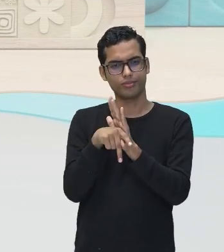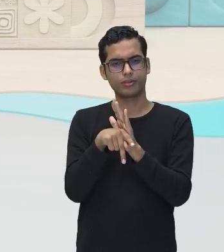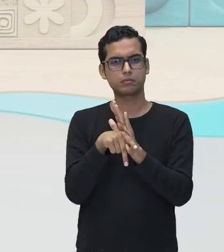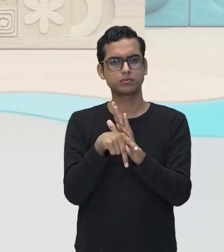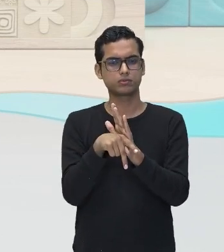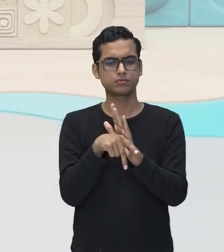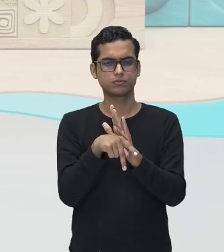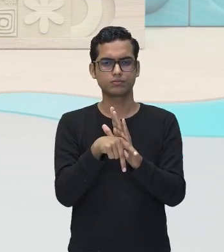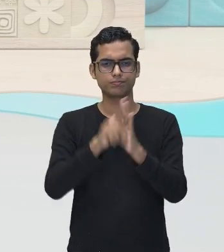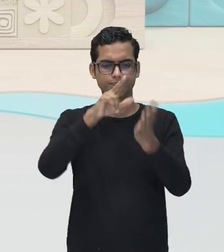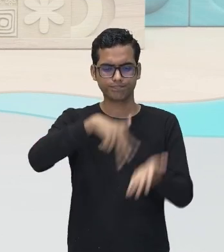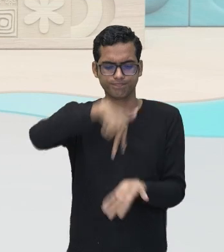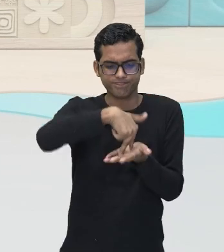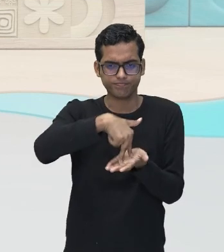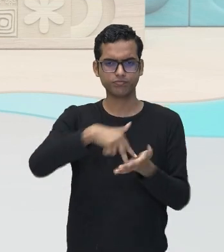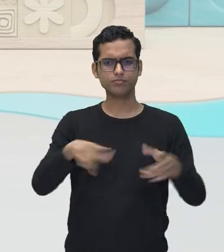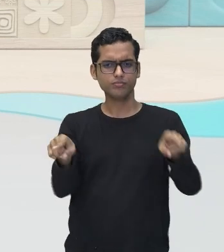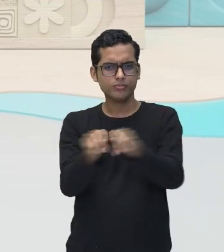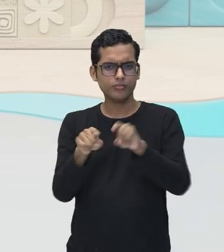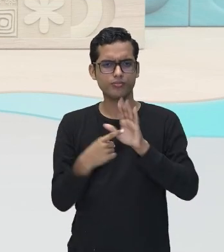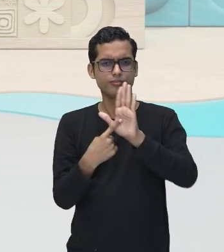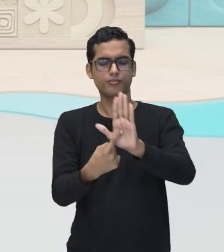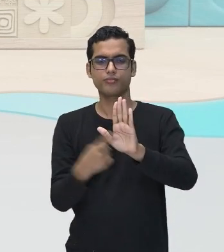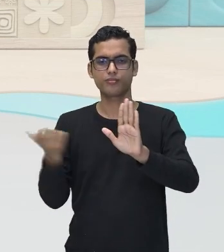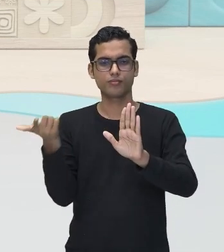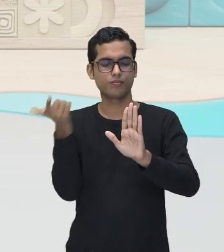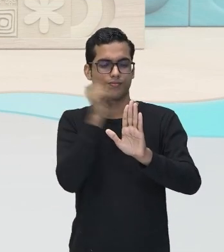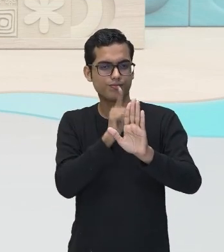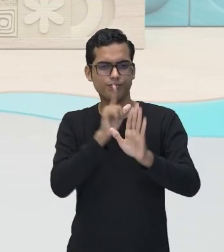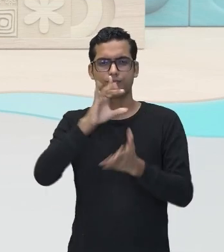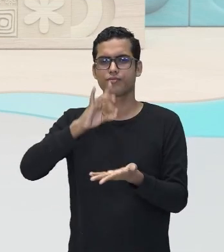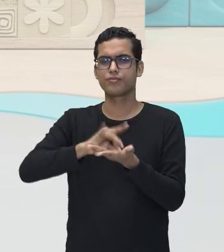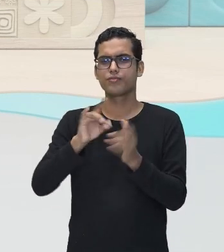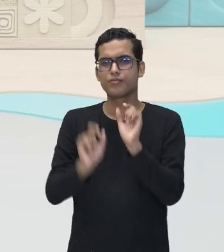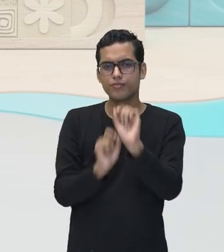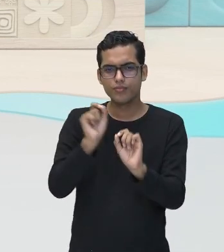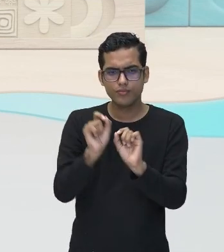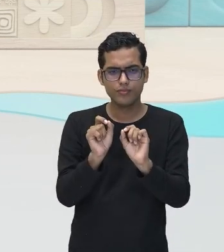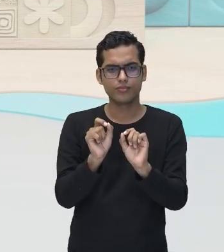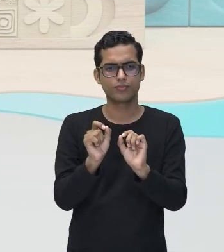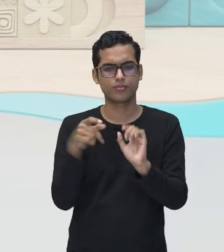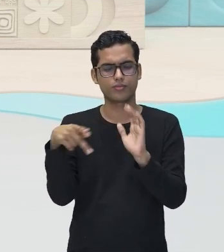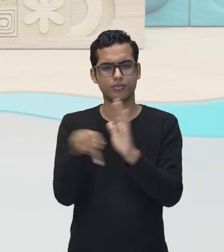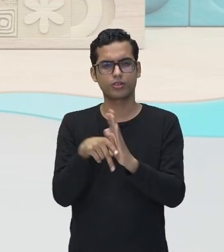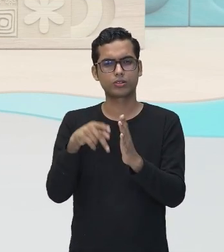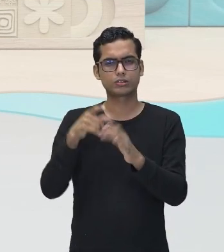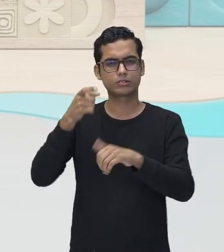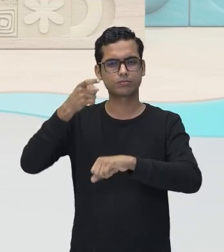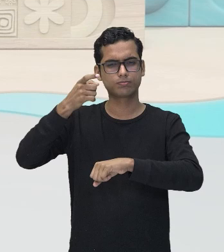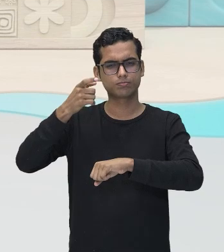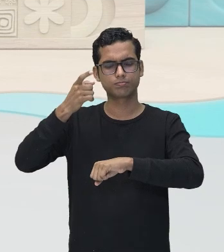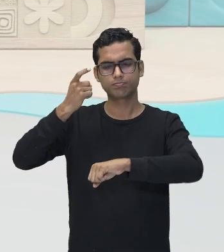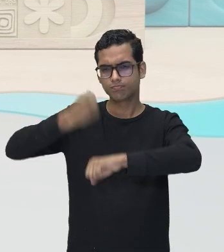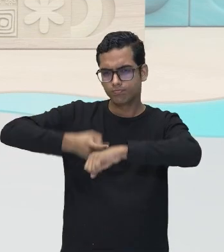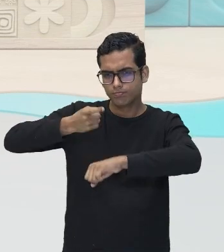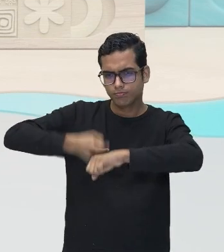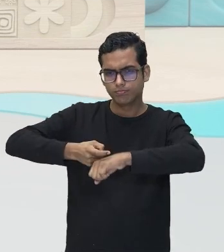as madeiras oferecem uma vantagem singular pela sua rigidez,